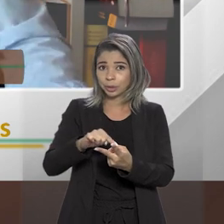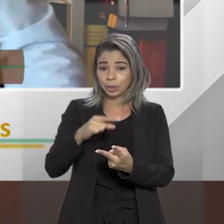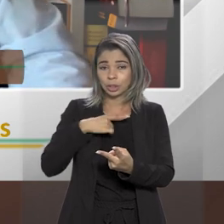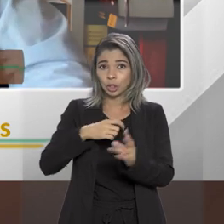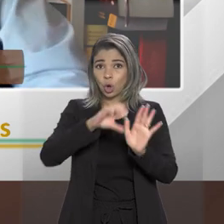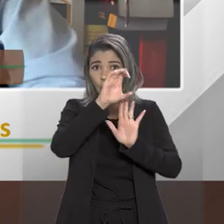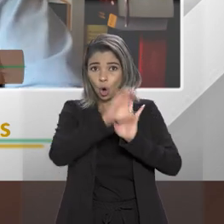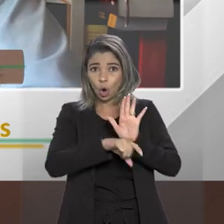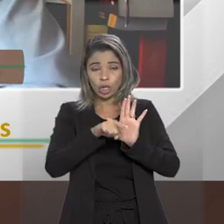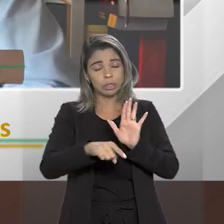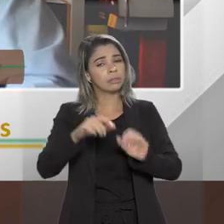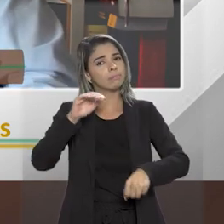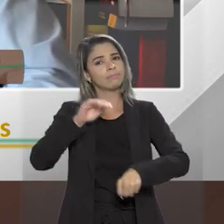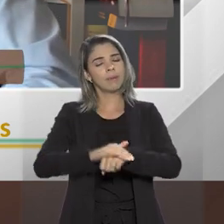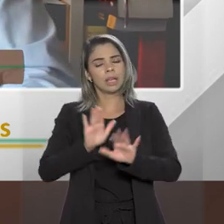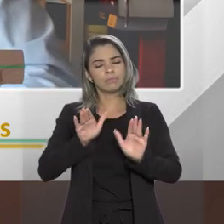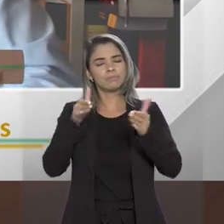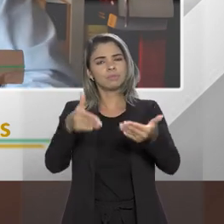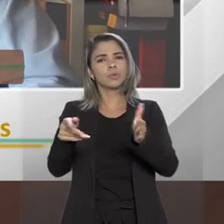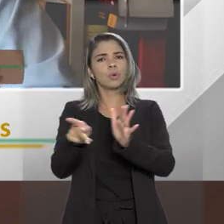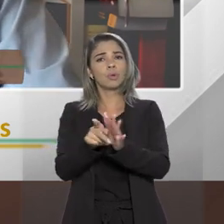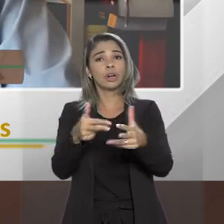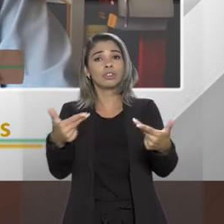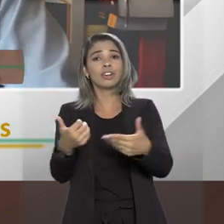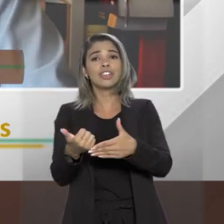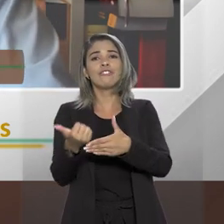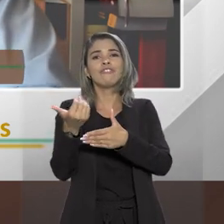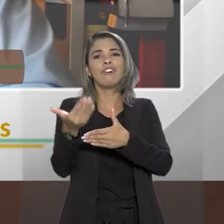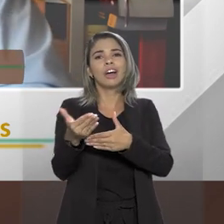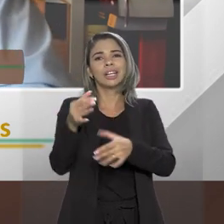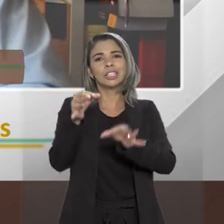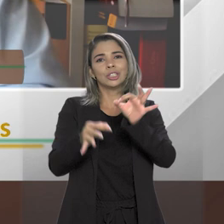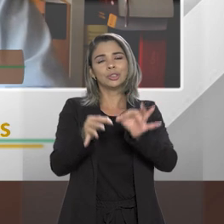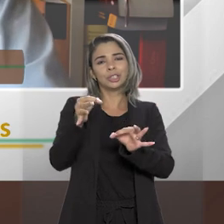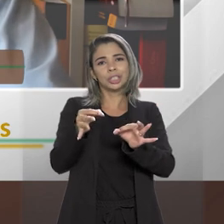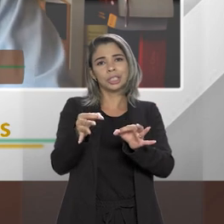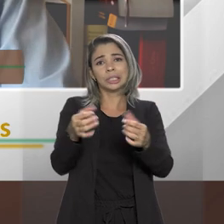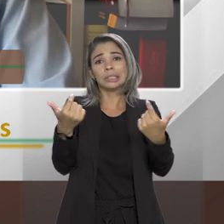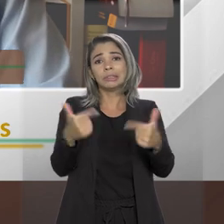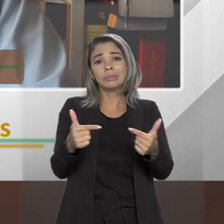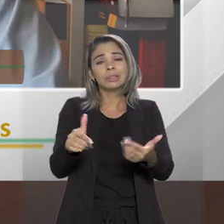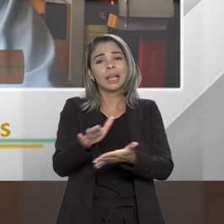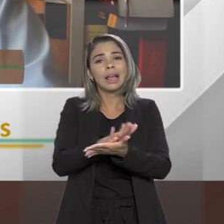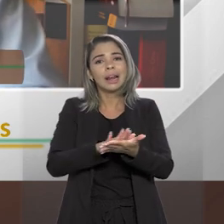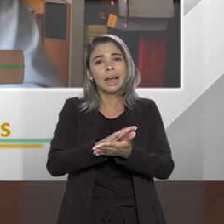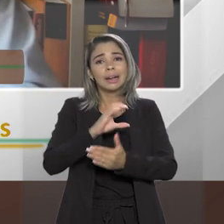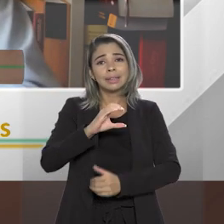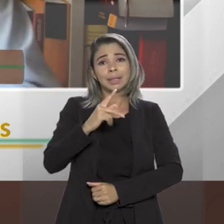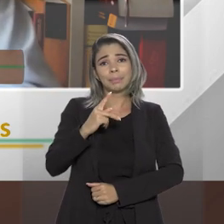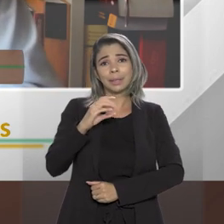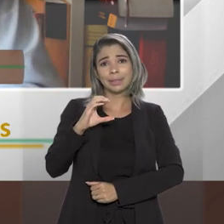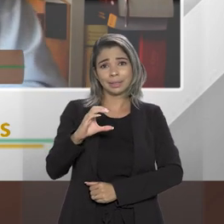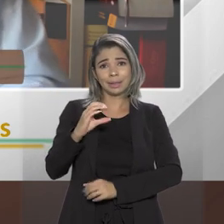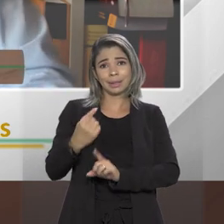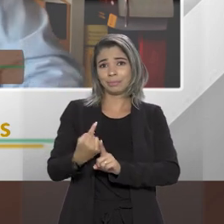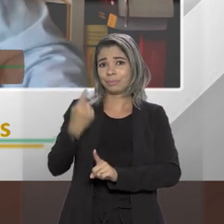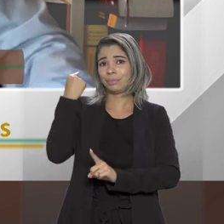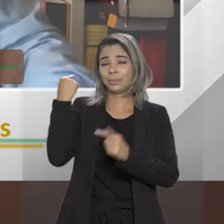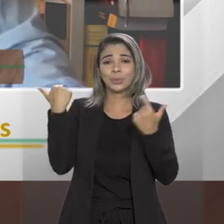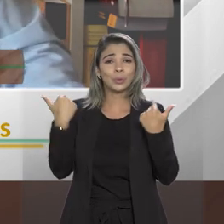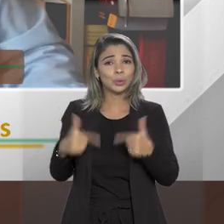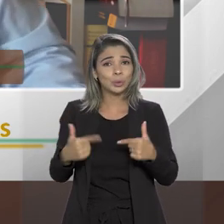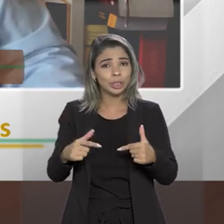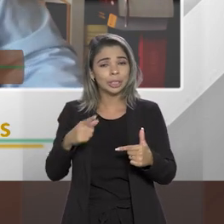código que mais faz referência às serventias extrajudiciais, que nem mencionadas no CPC de 73 eram.